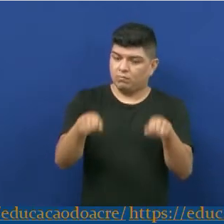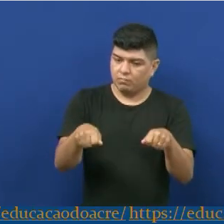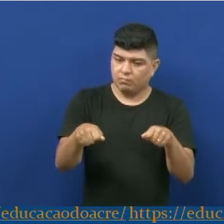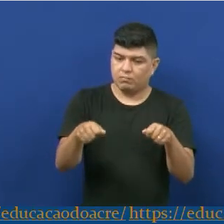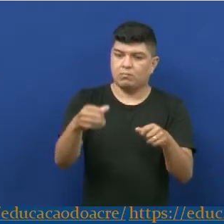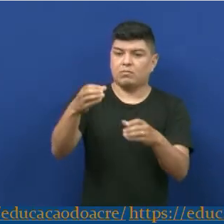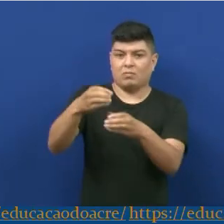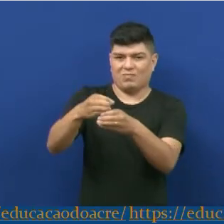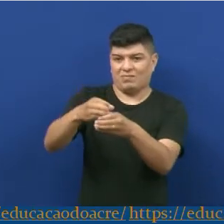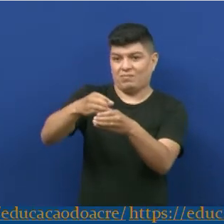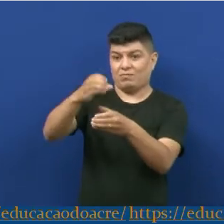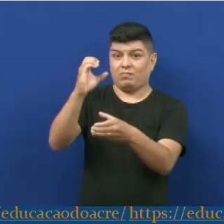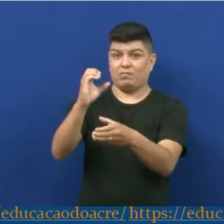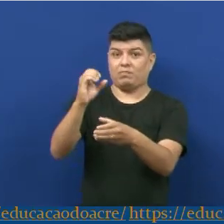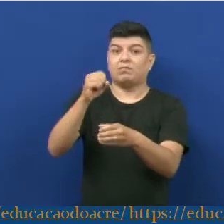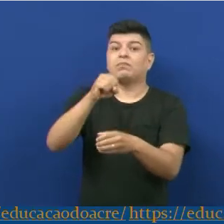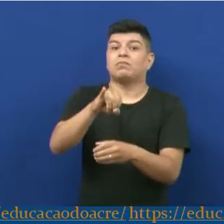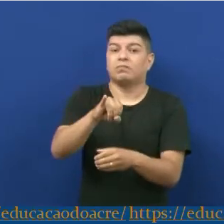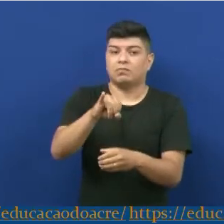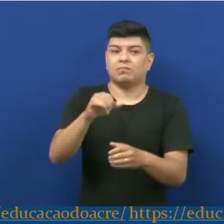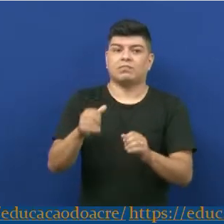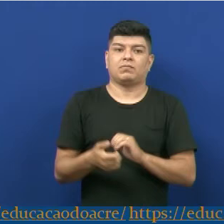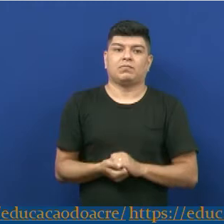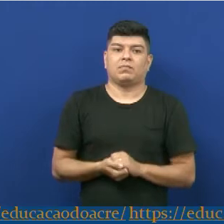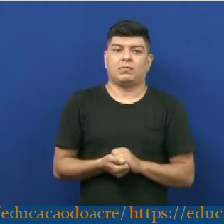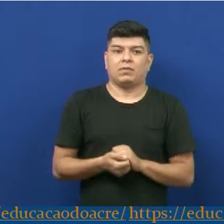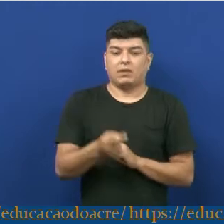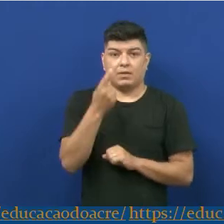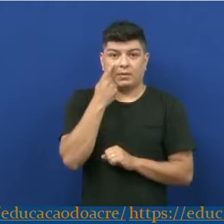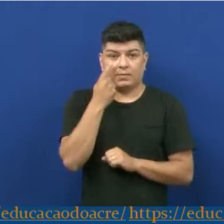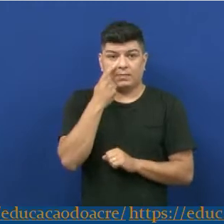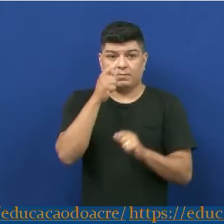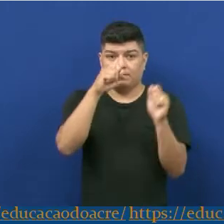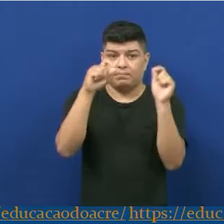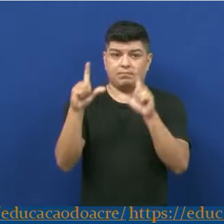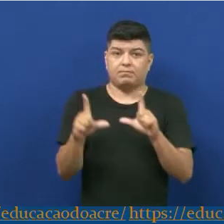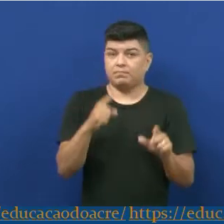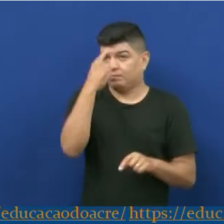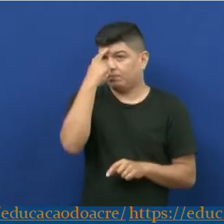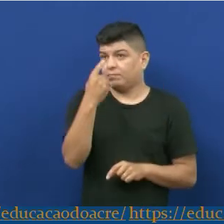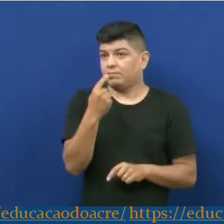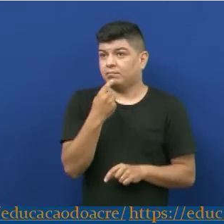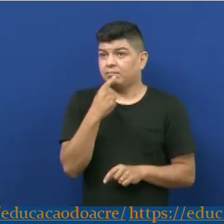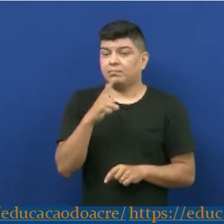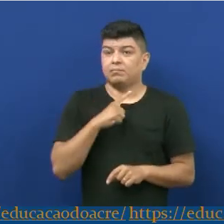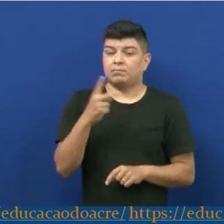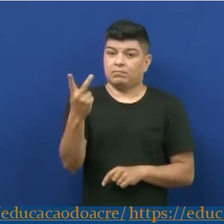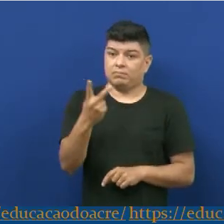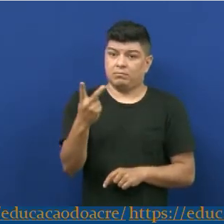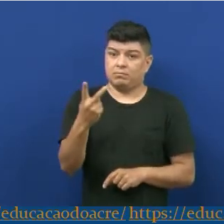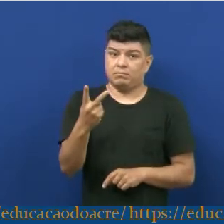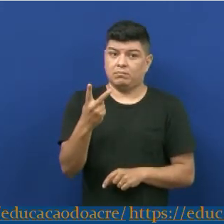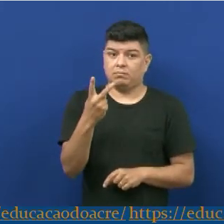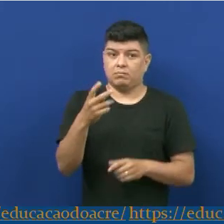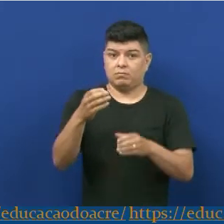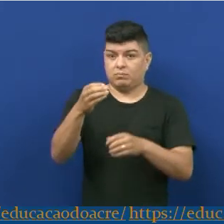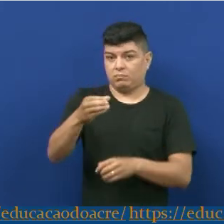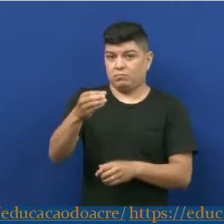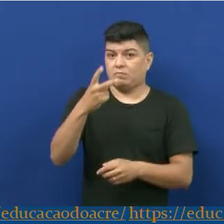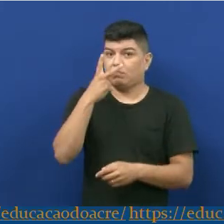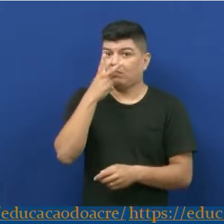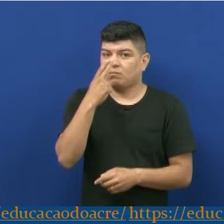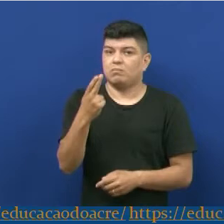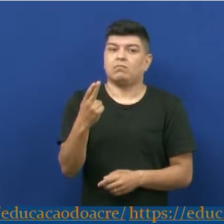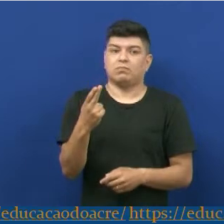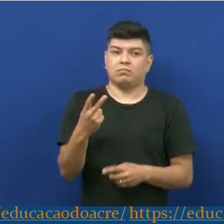copo de dentro do outro se. Então, observem a imagem ao lado, que nós temos 2 copos semelhantes, copos